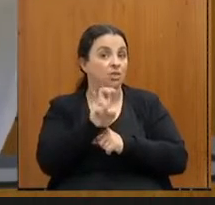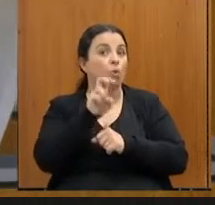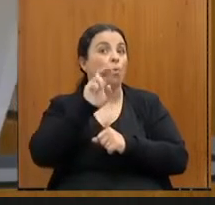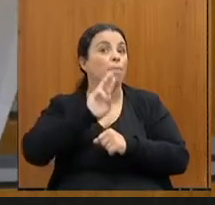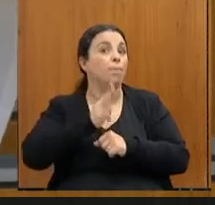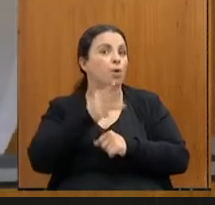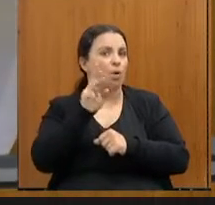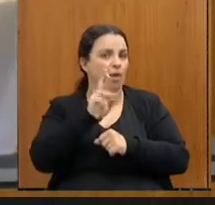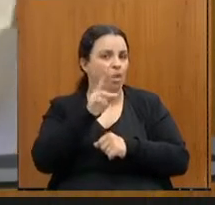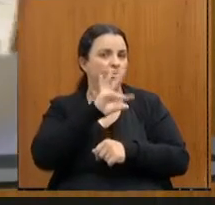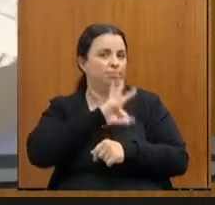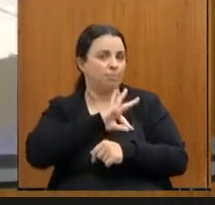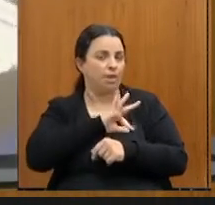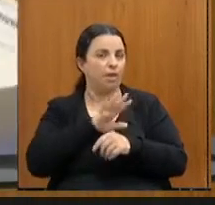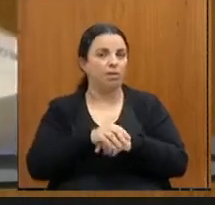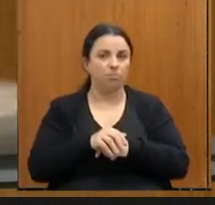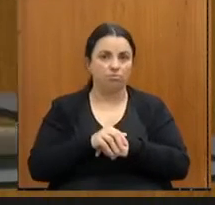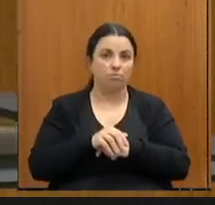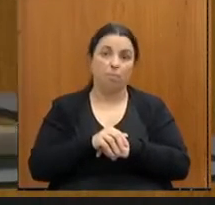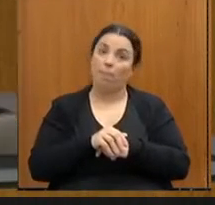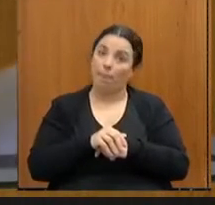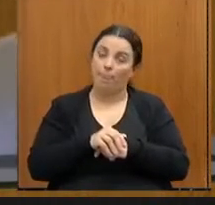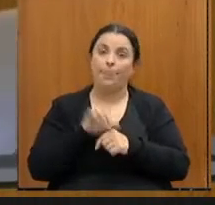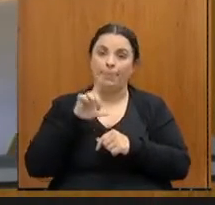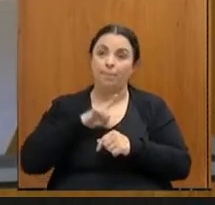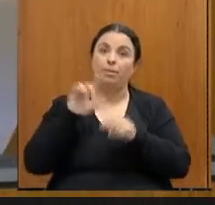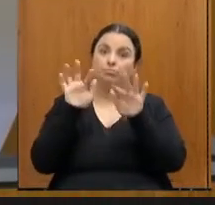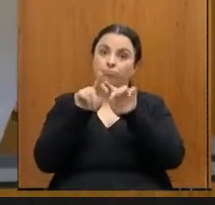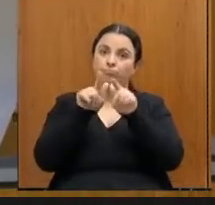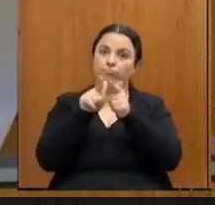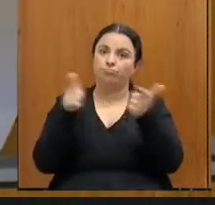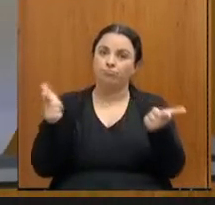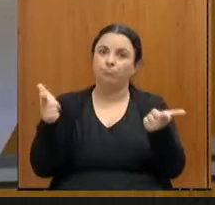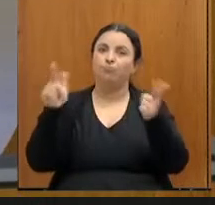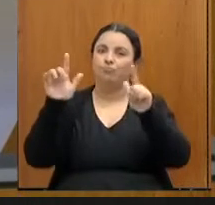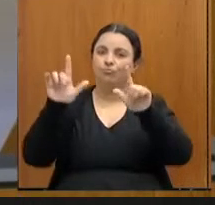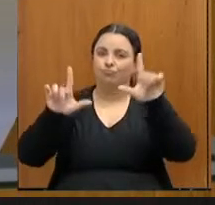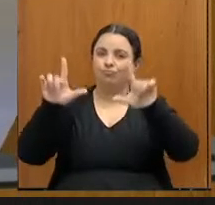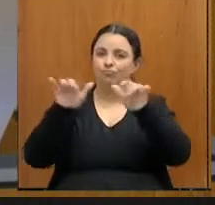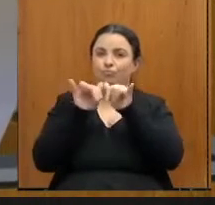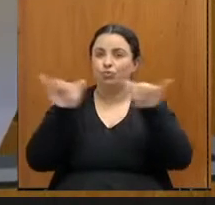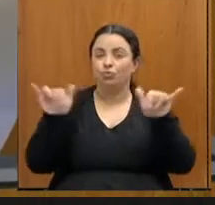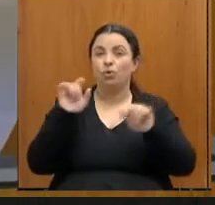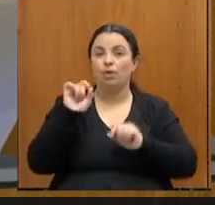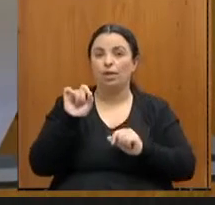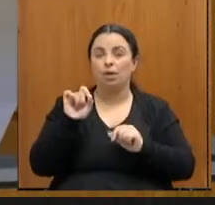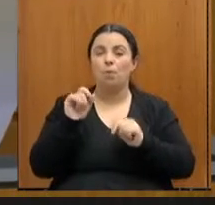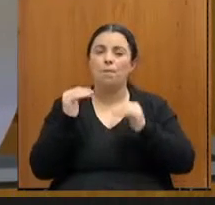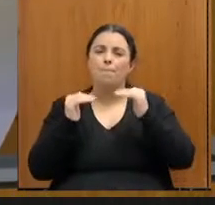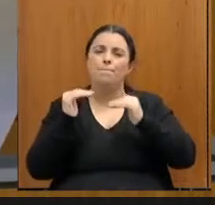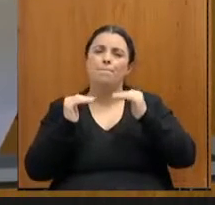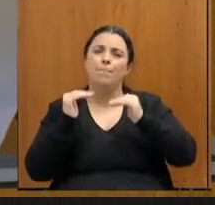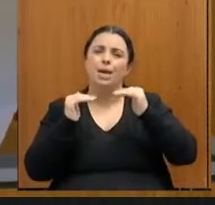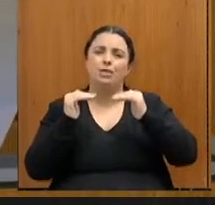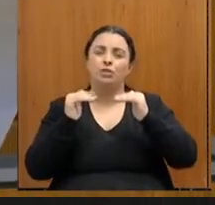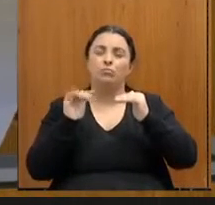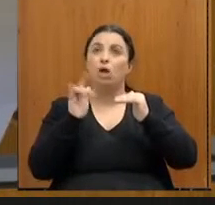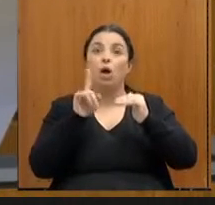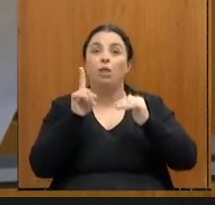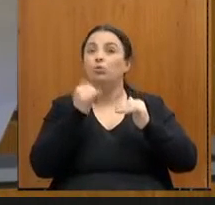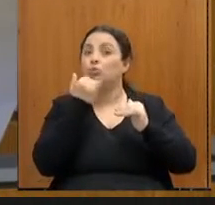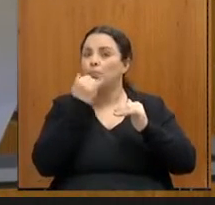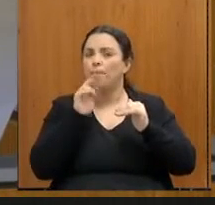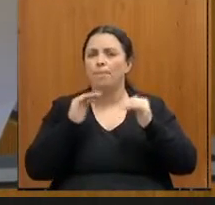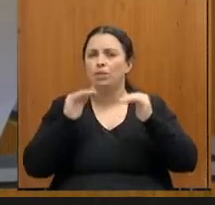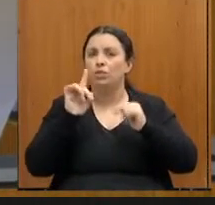de acordo com matérias também veiculadas na imprensa de 23 média não 23 milhões de